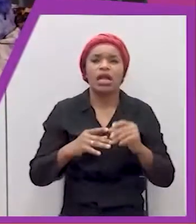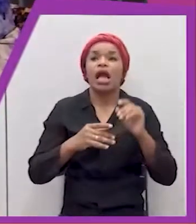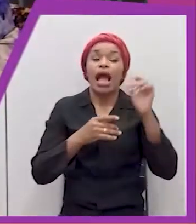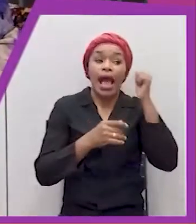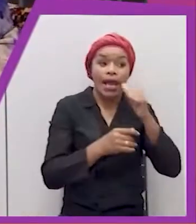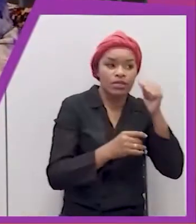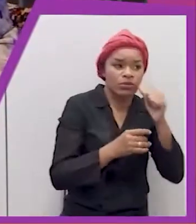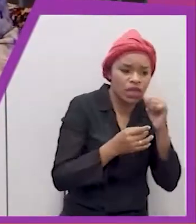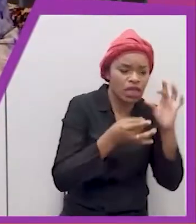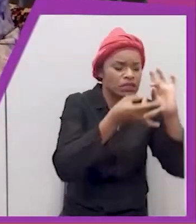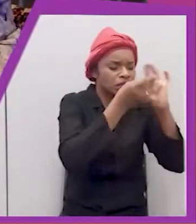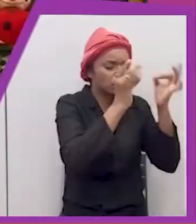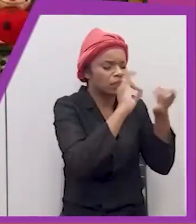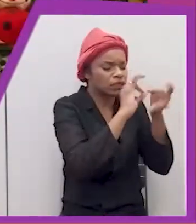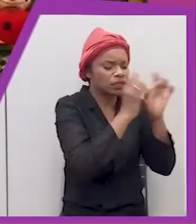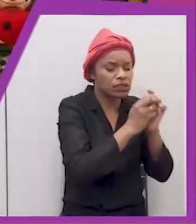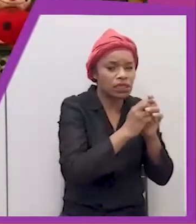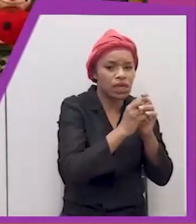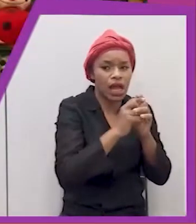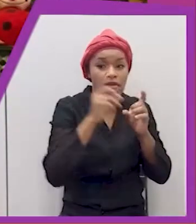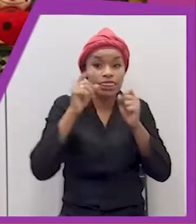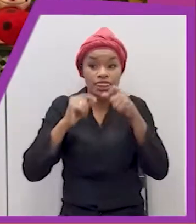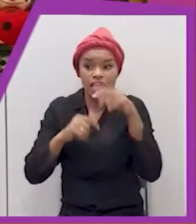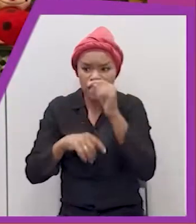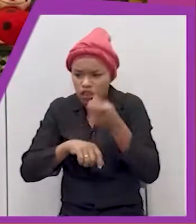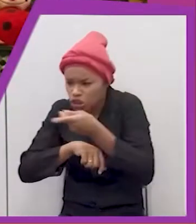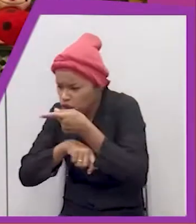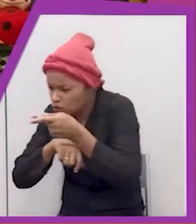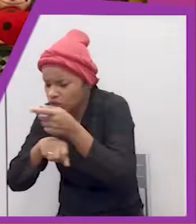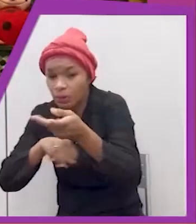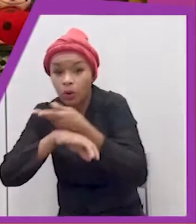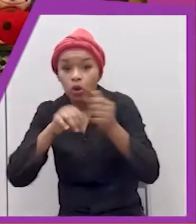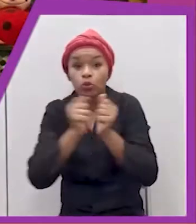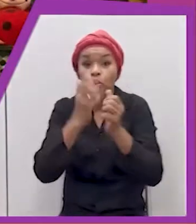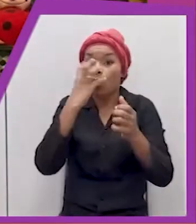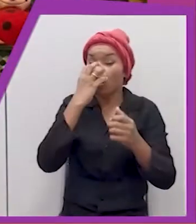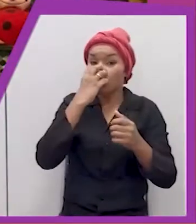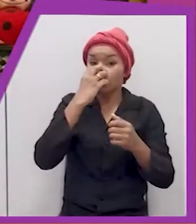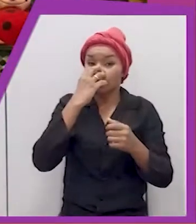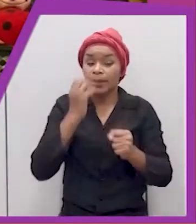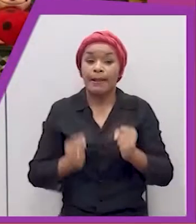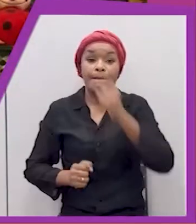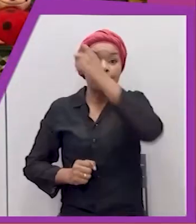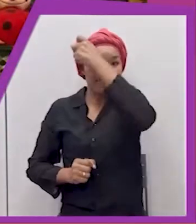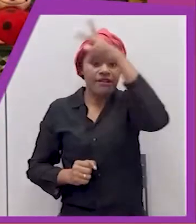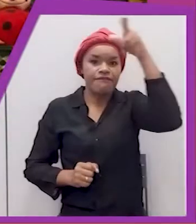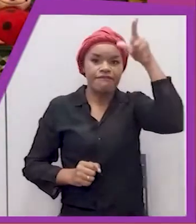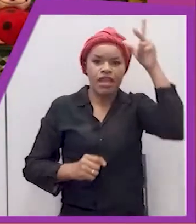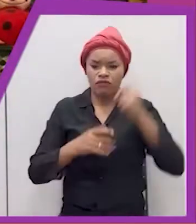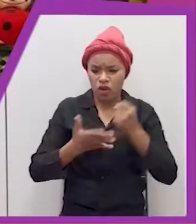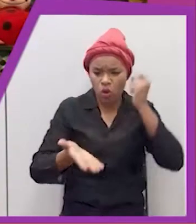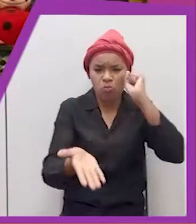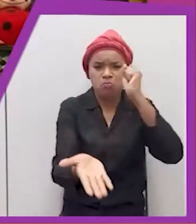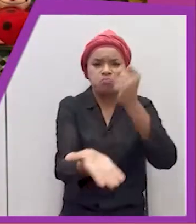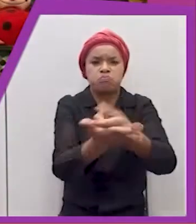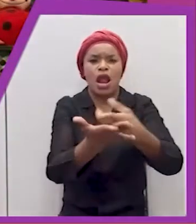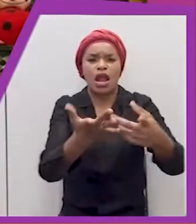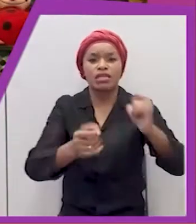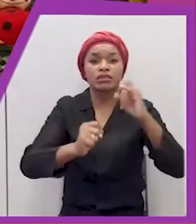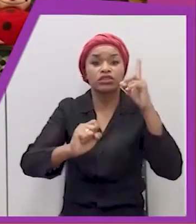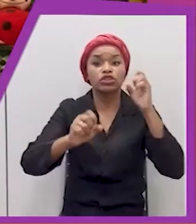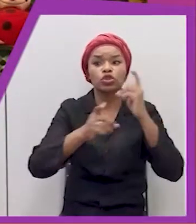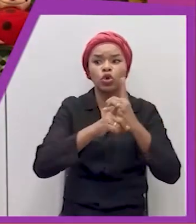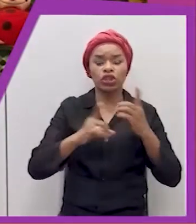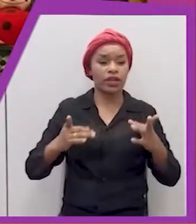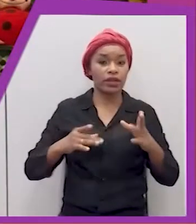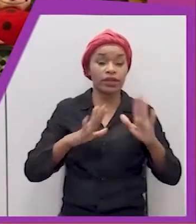valia qualquer risco as beatas fizeram oração o detetive convocou os cães e